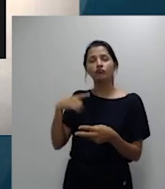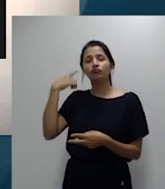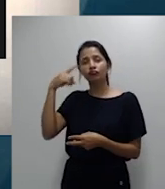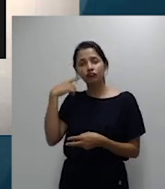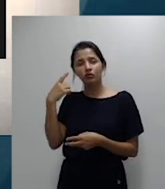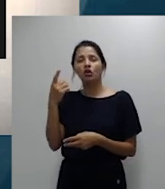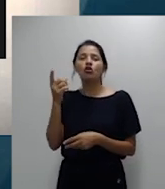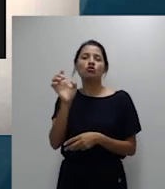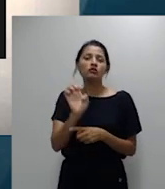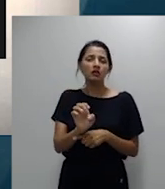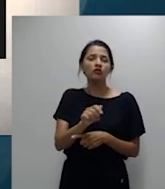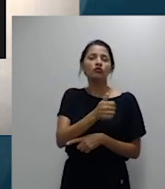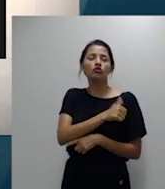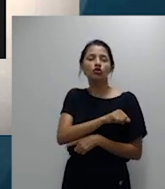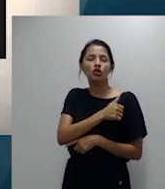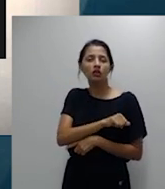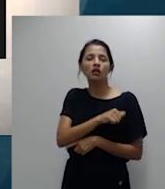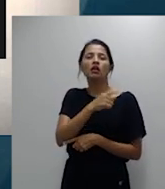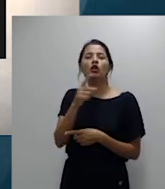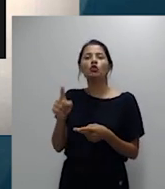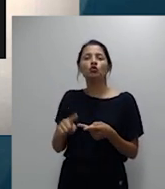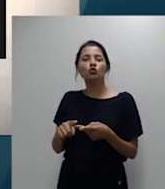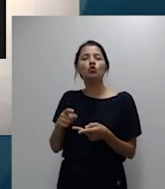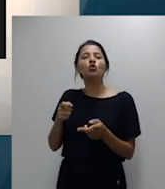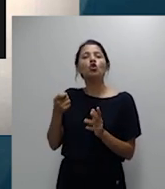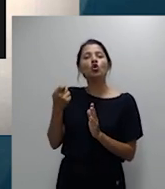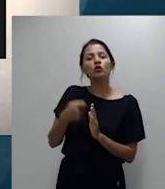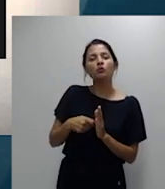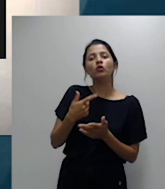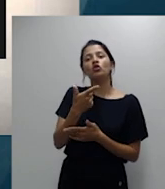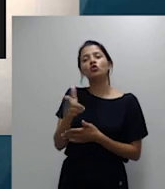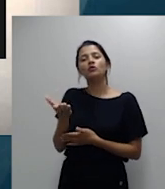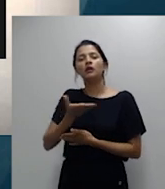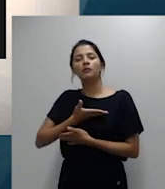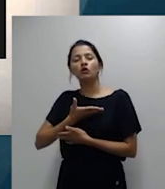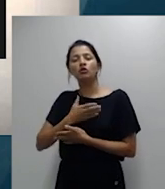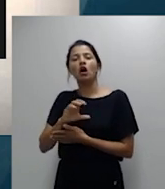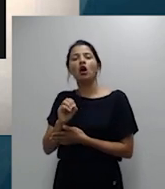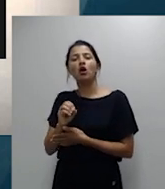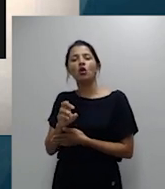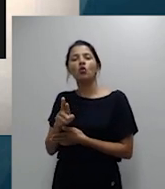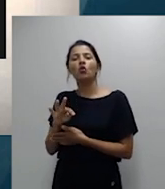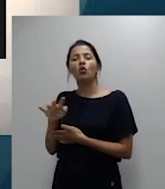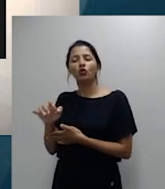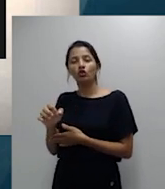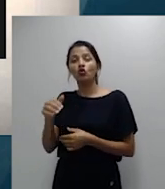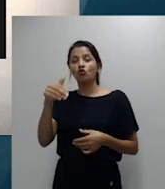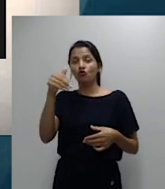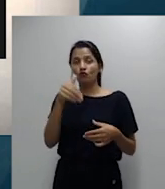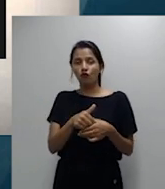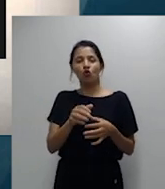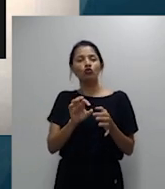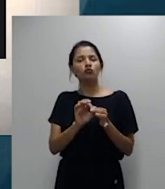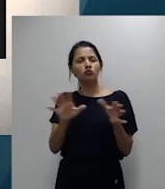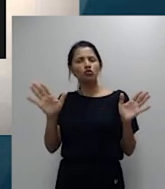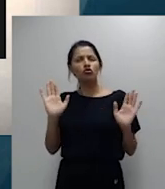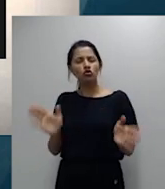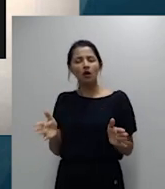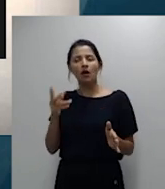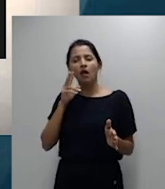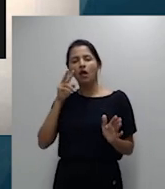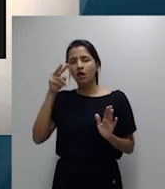do Rio de Janeiro com o do contribuinte e os amigos da cultura é o voto foi disponibilizado me permita